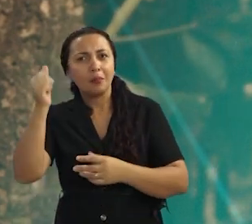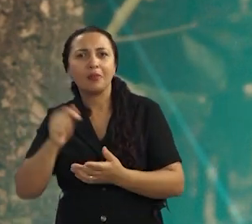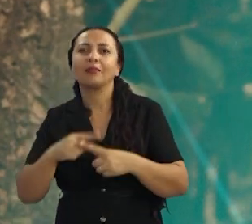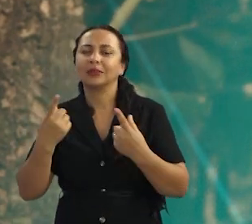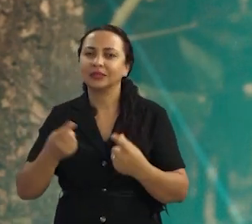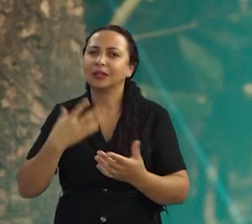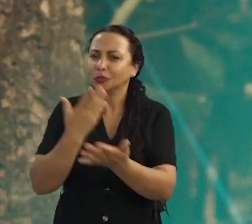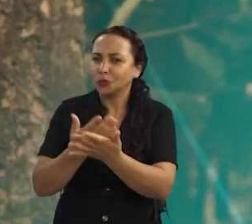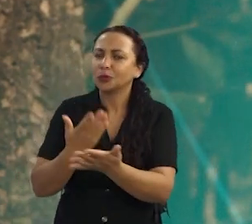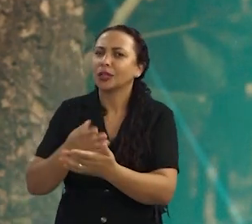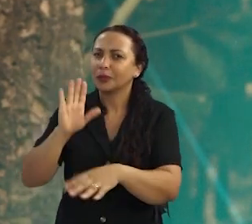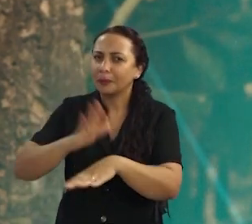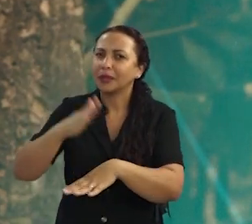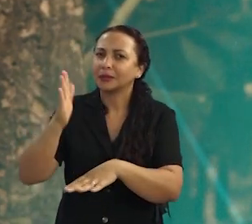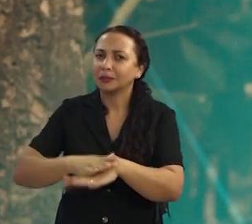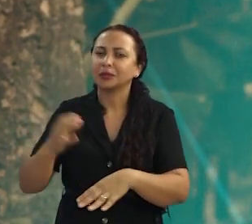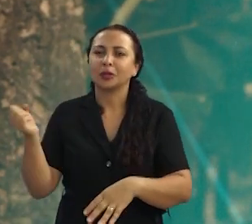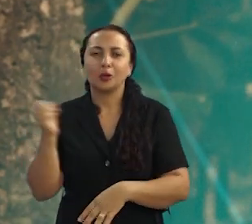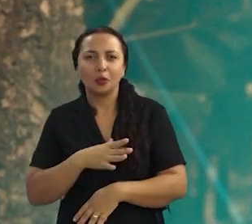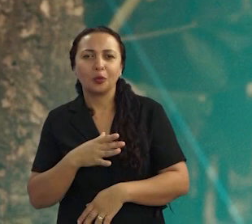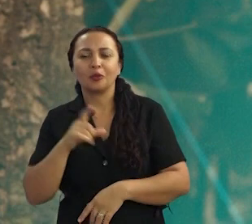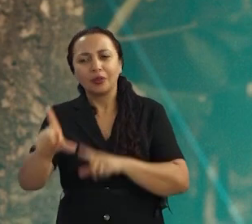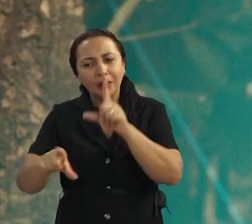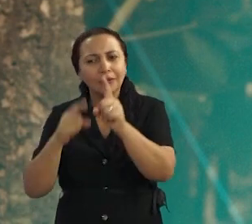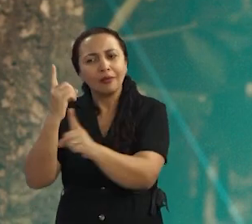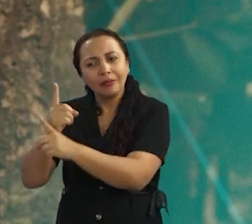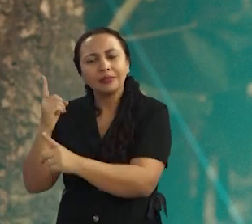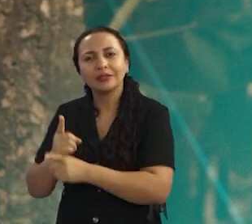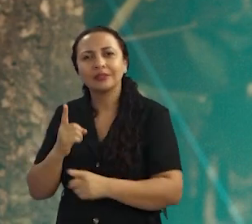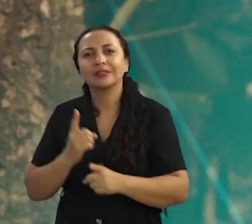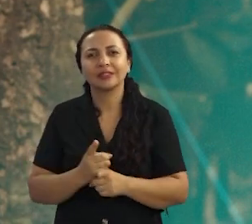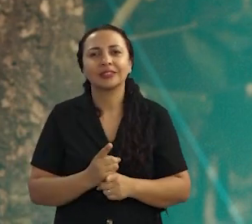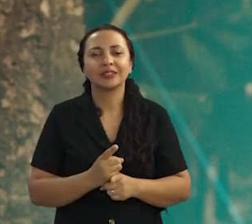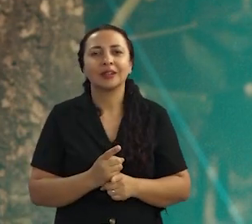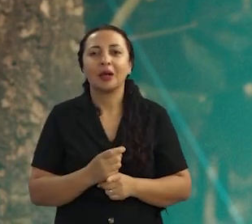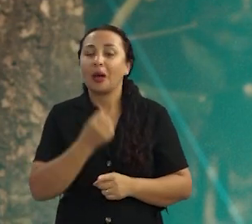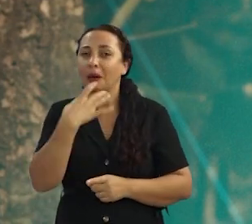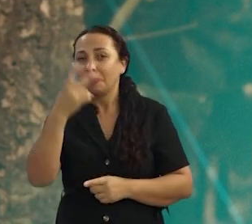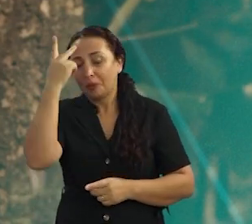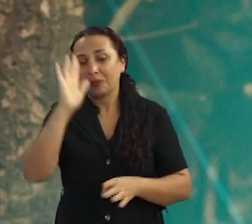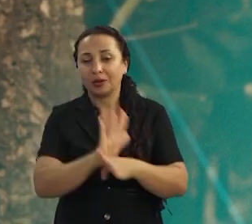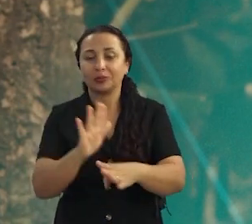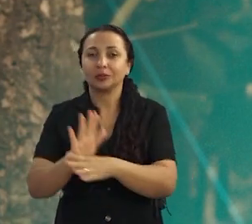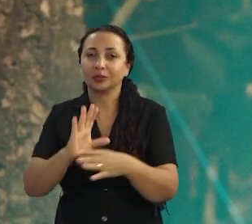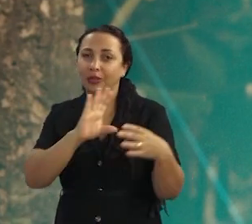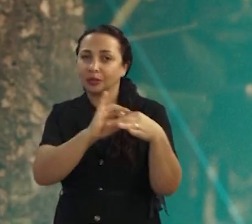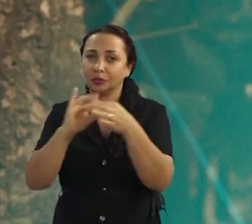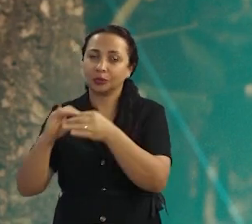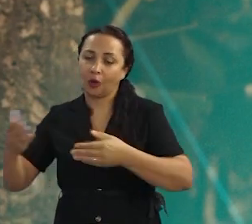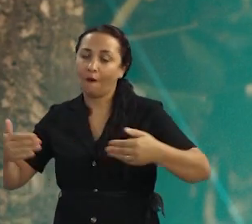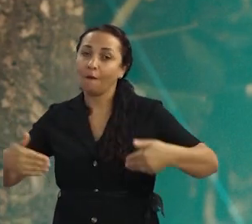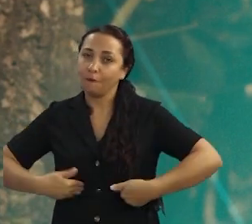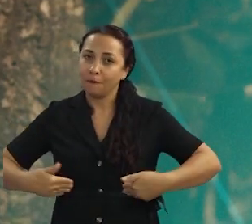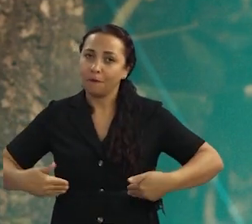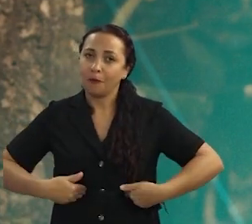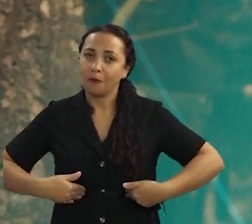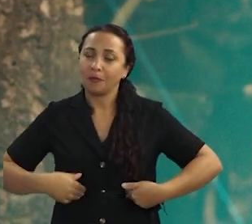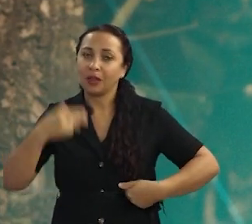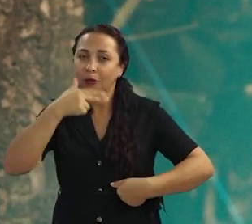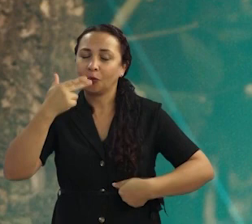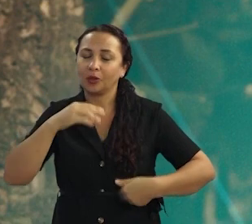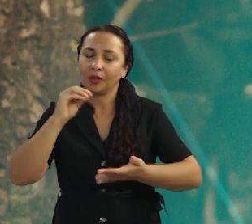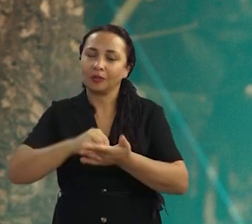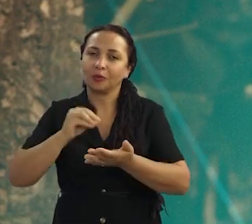estão sendo cada vez mais estudadas e novas espécies vêm sendo descobertas, uma alternativa que pode ajudar no contexto da fome e